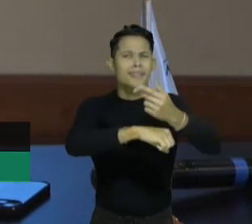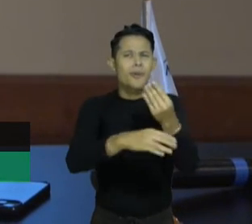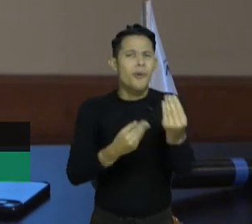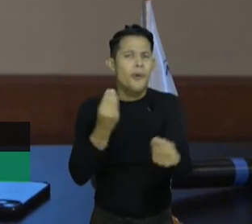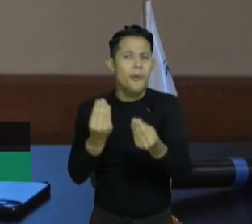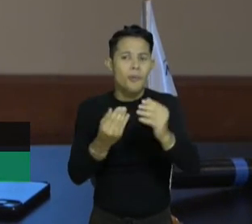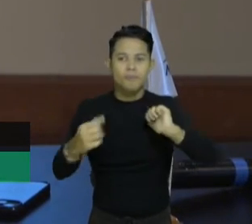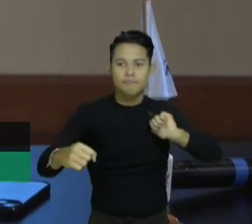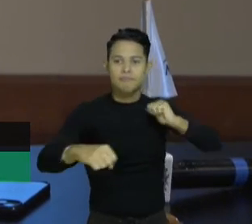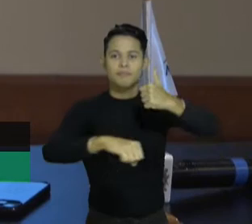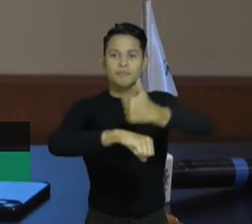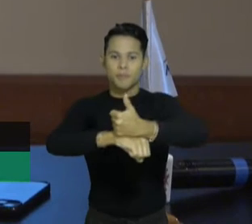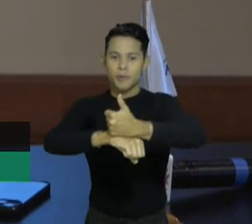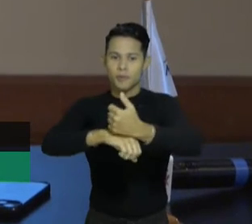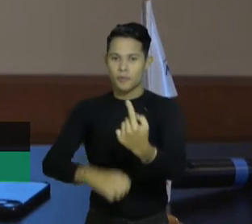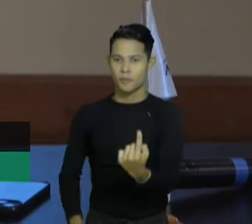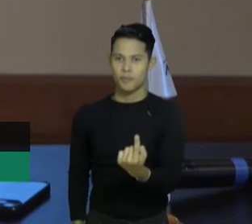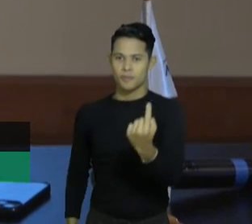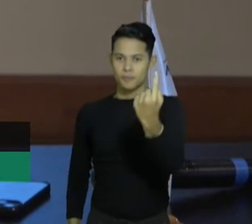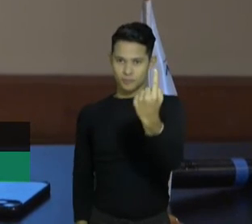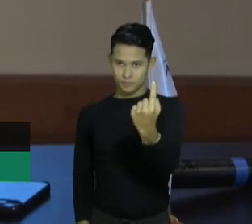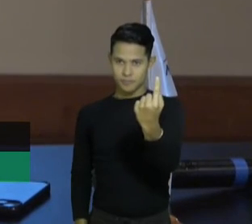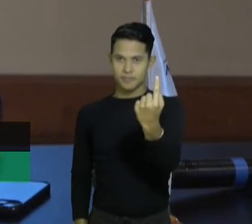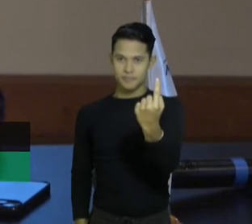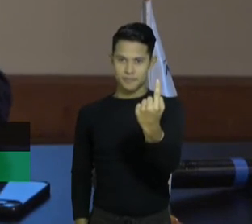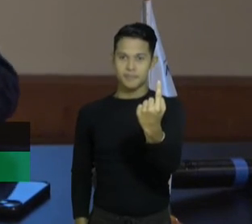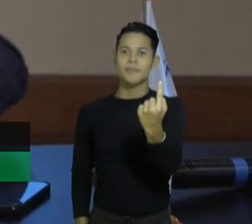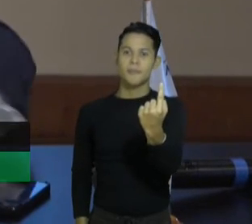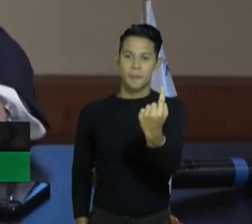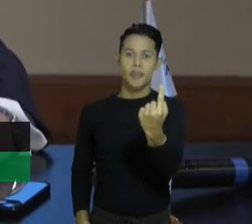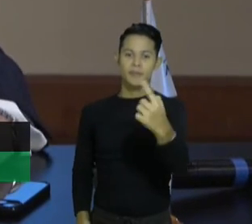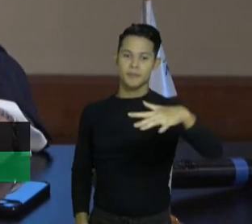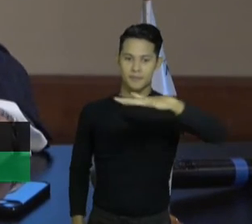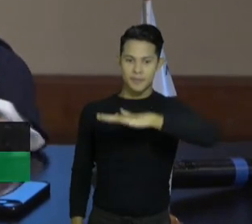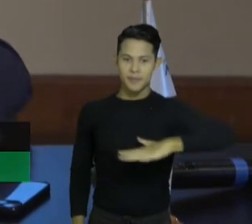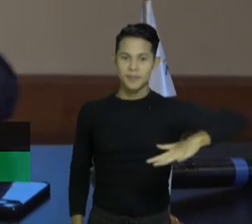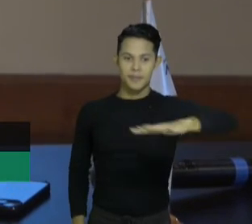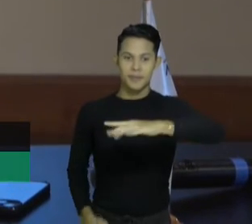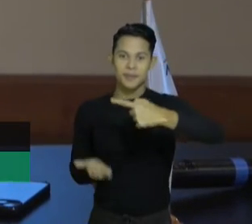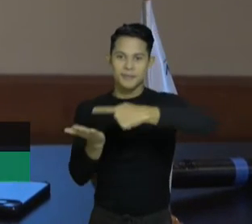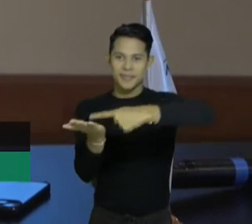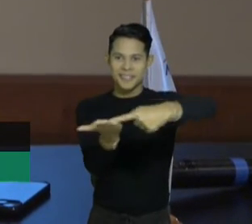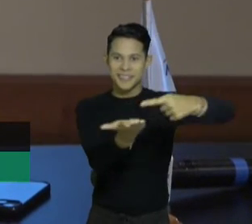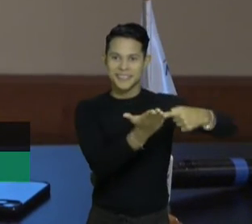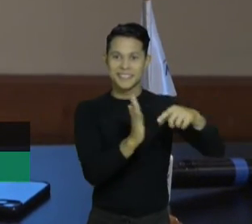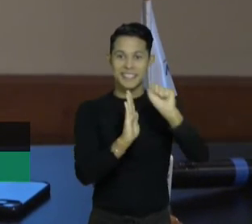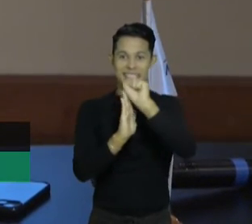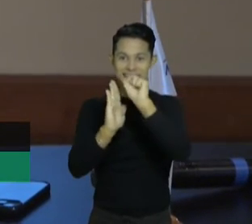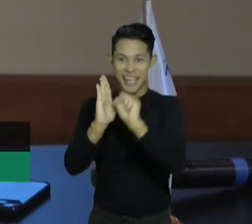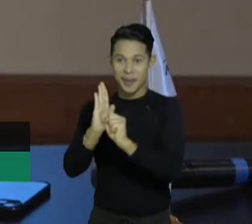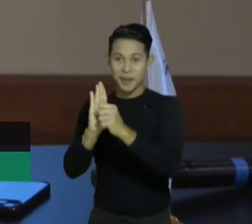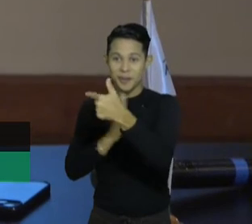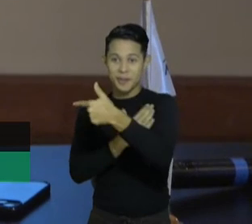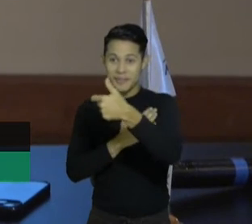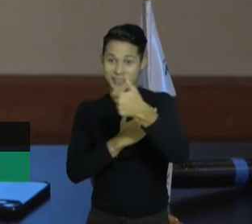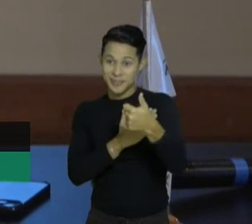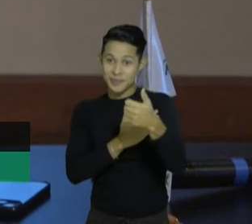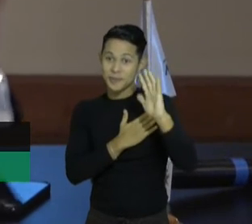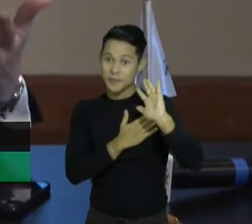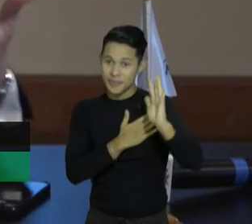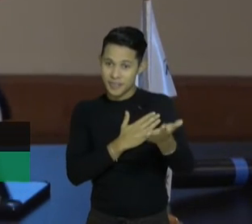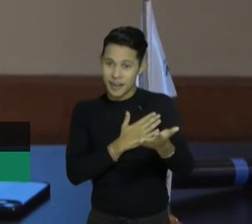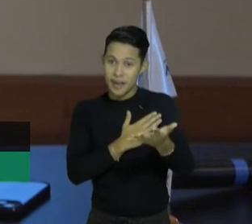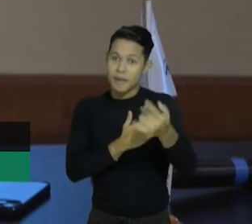da redução desgravação tarifária nosso os acordos já estão no século XX o Brasil ainda tá no século XX a gente ainda tá falando de reduzir